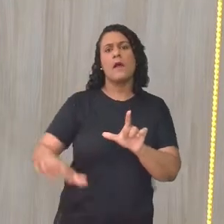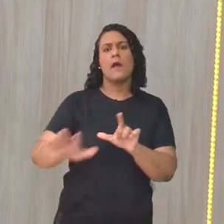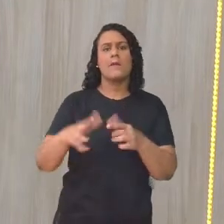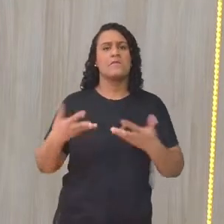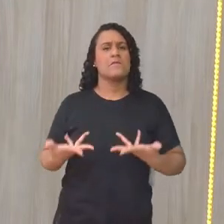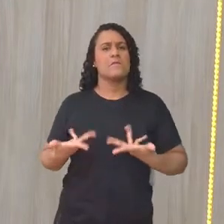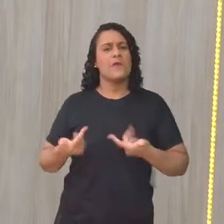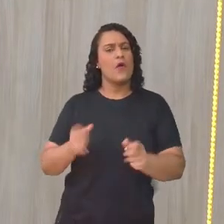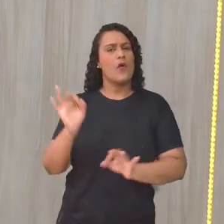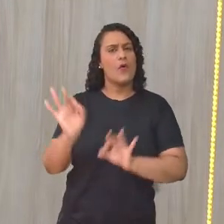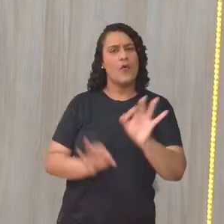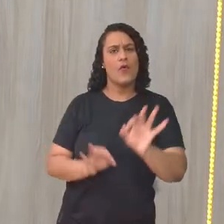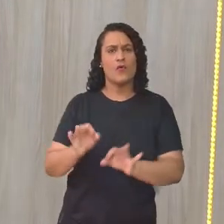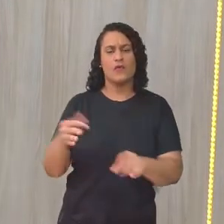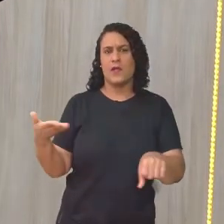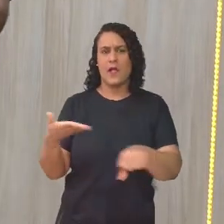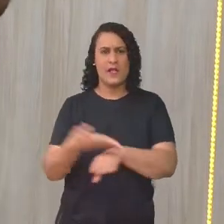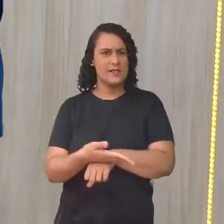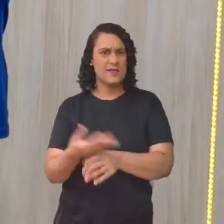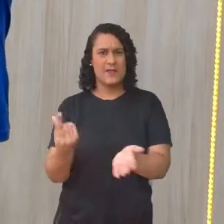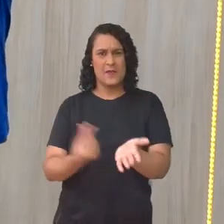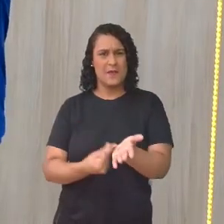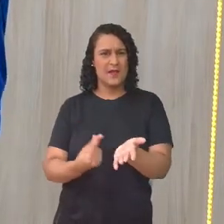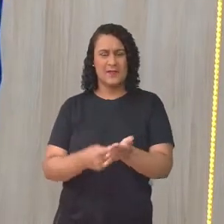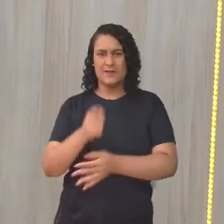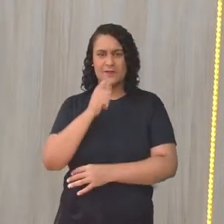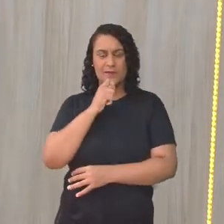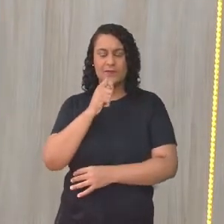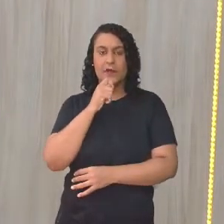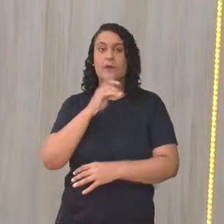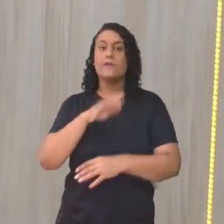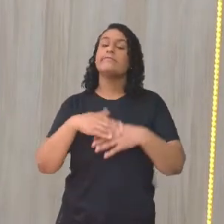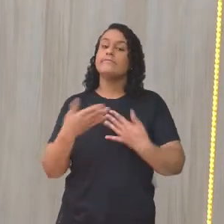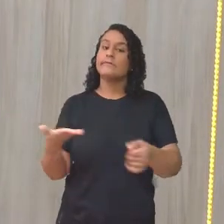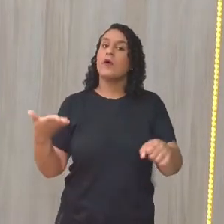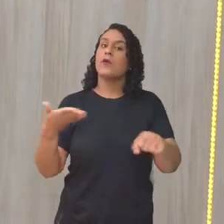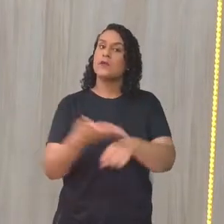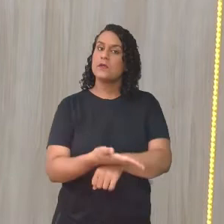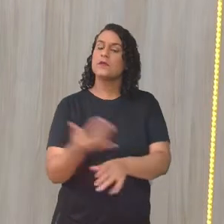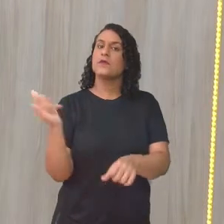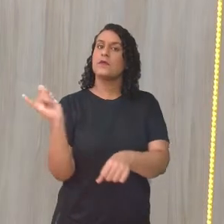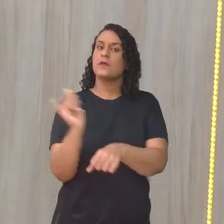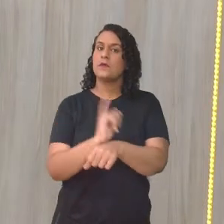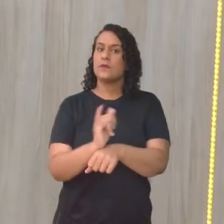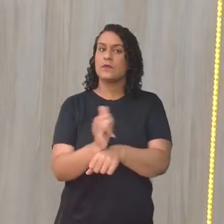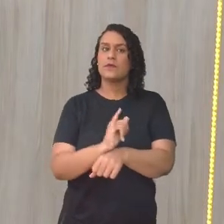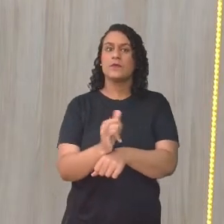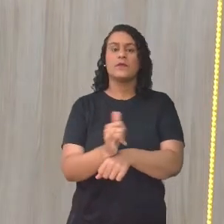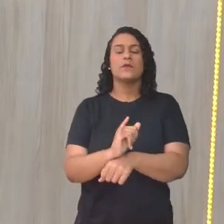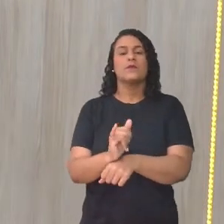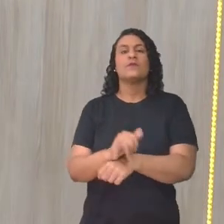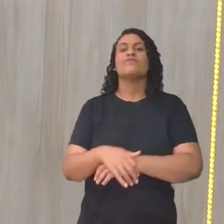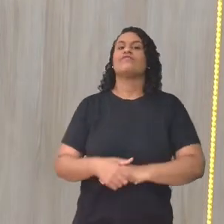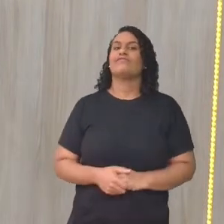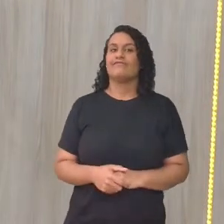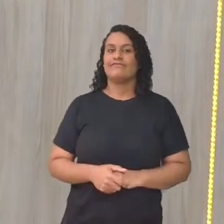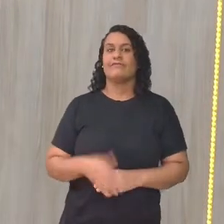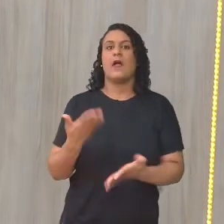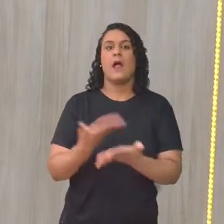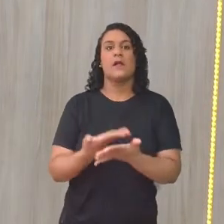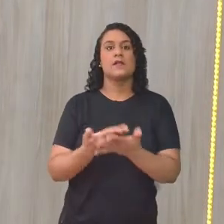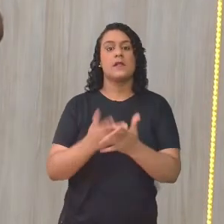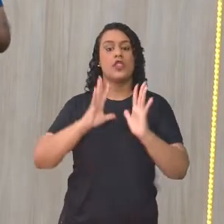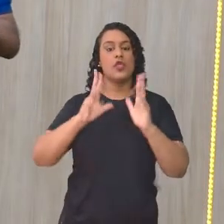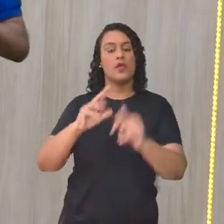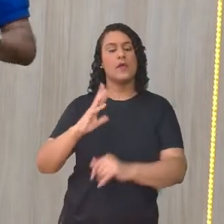organizadíssima. Se você não tem um acesso ao aplicativo, você vai no YouTube, tá as aulas todas gravadas lá. Olha que massa, show de bola. Você